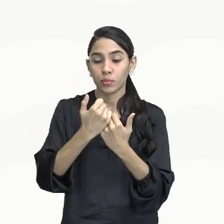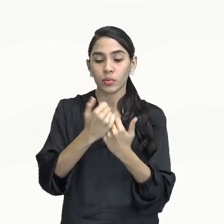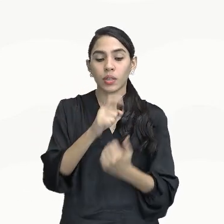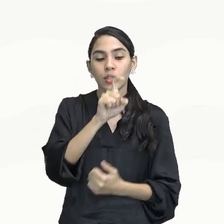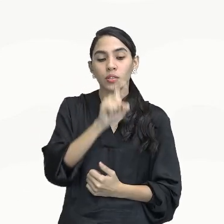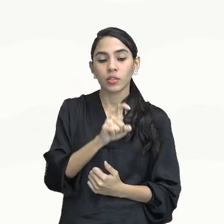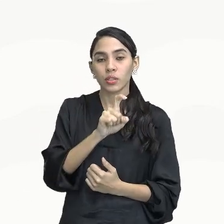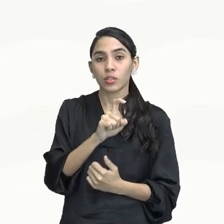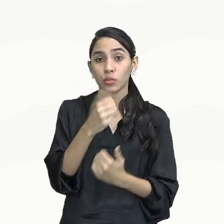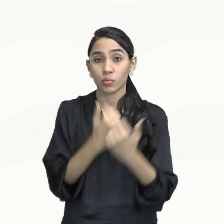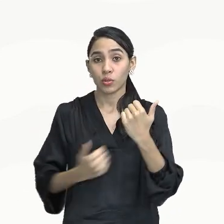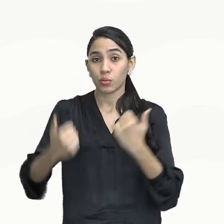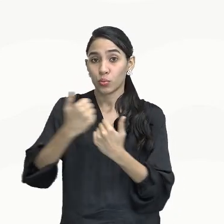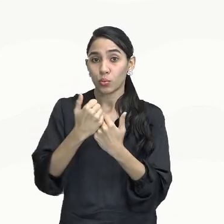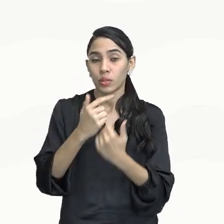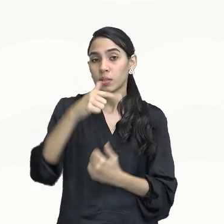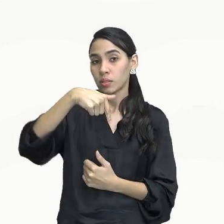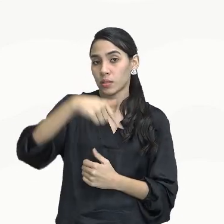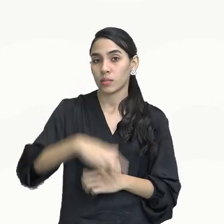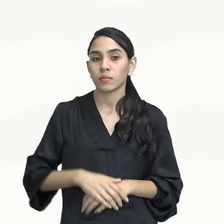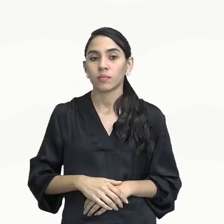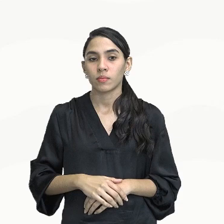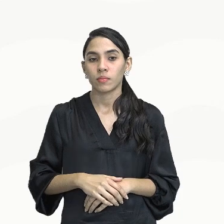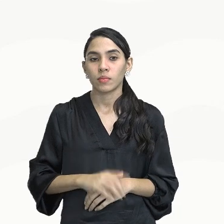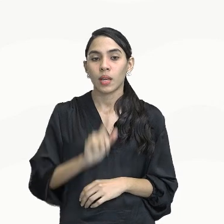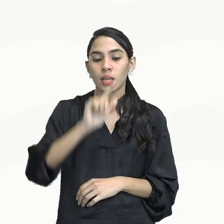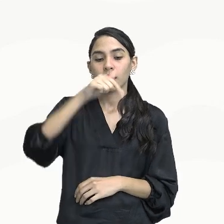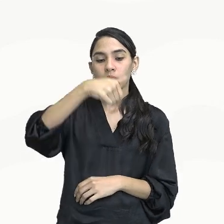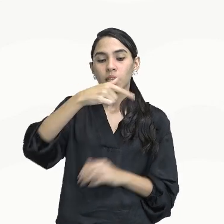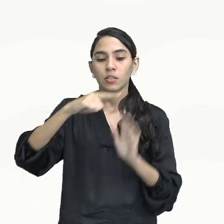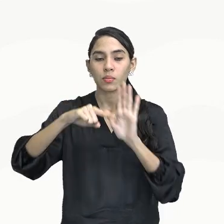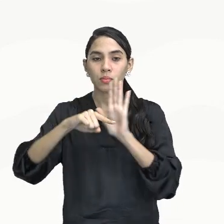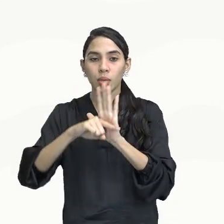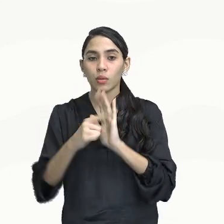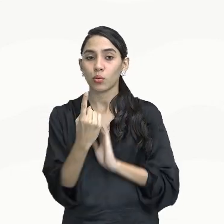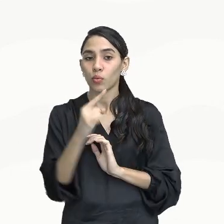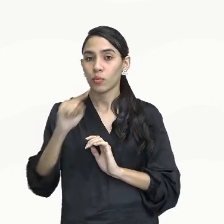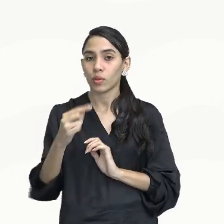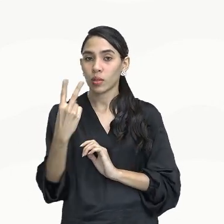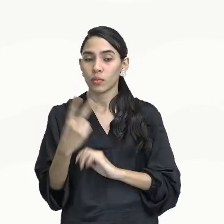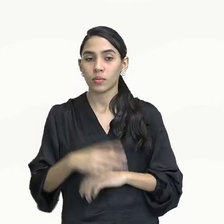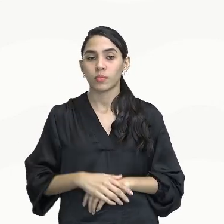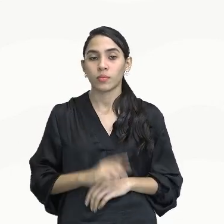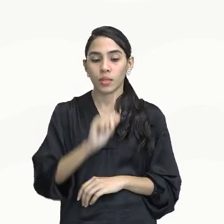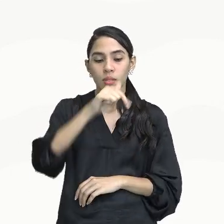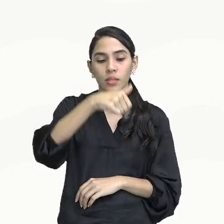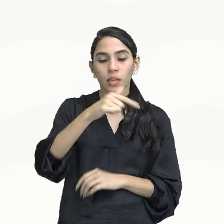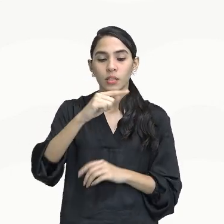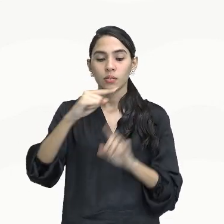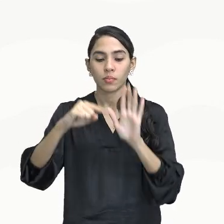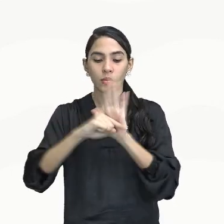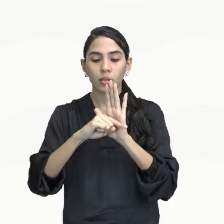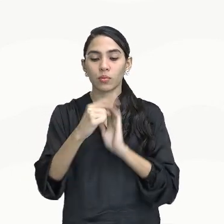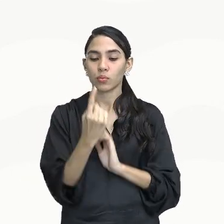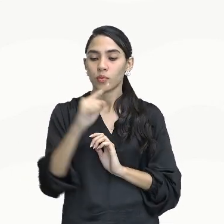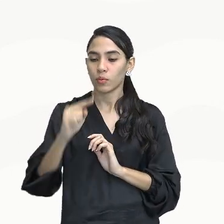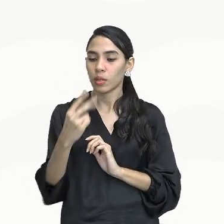por 7, fica 7 menos 1,2. 7 menos 1,2 é igual